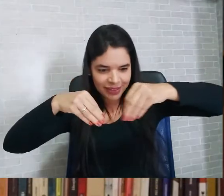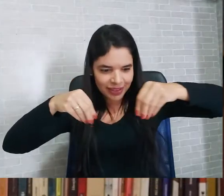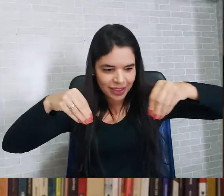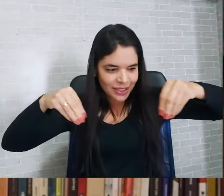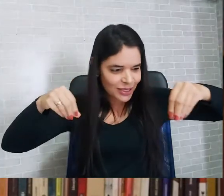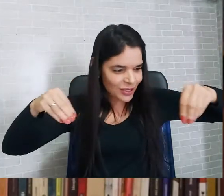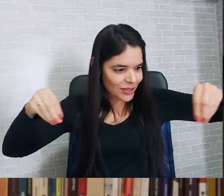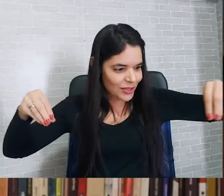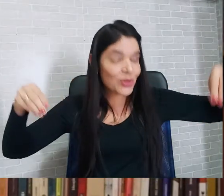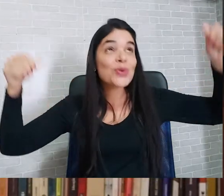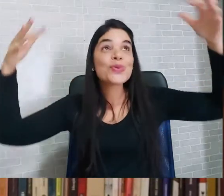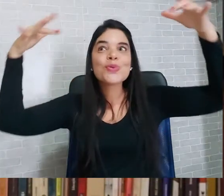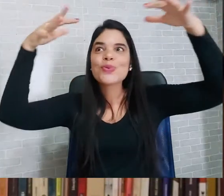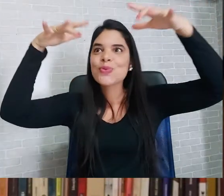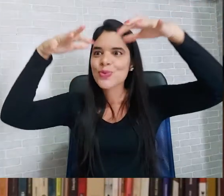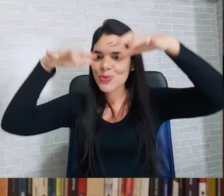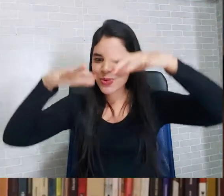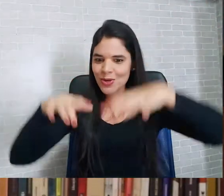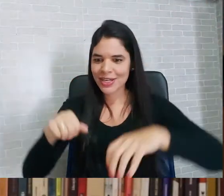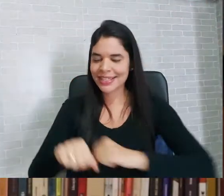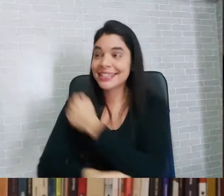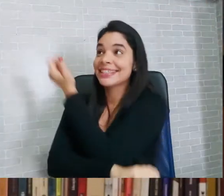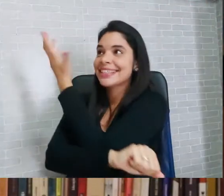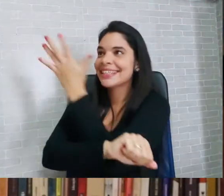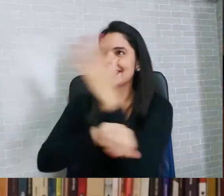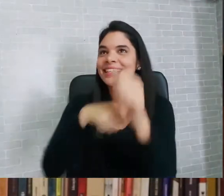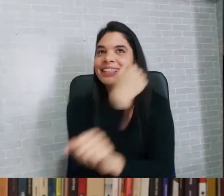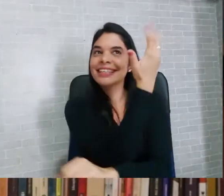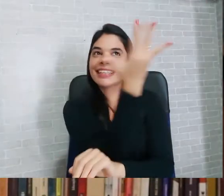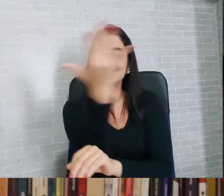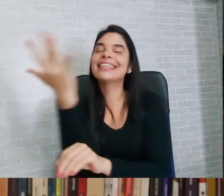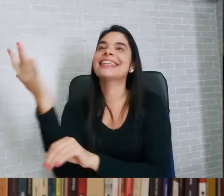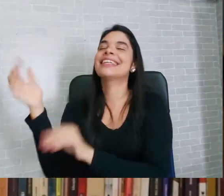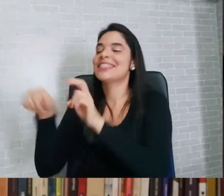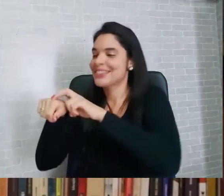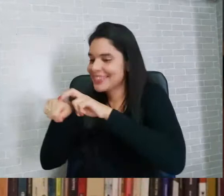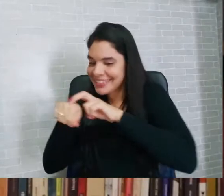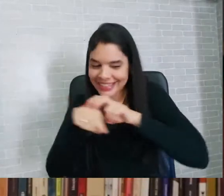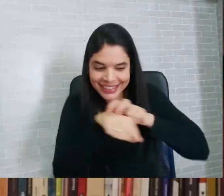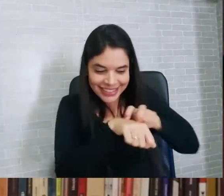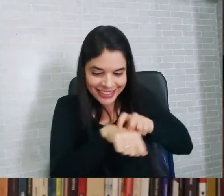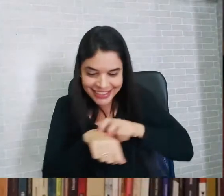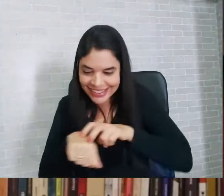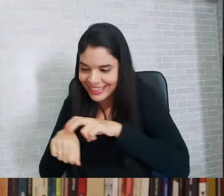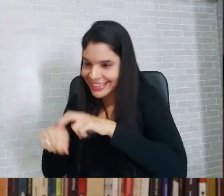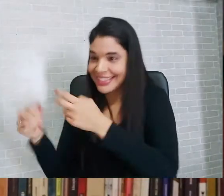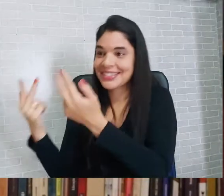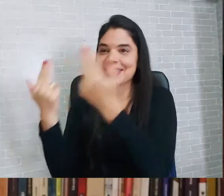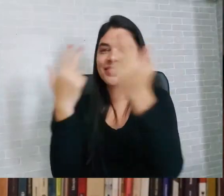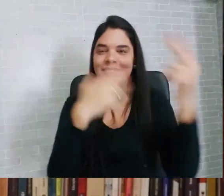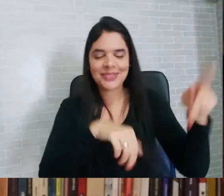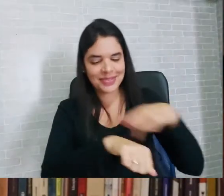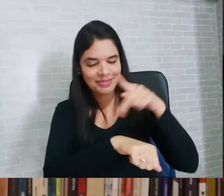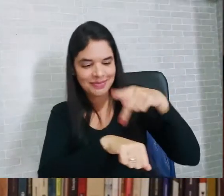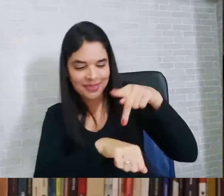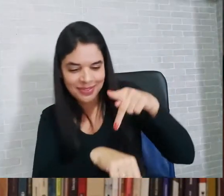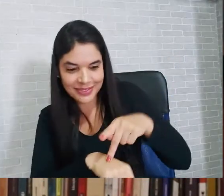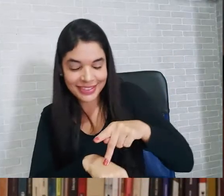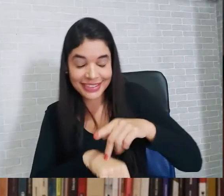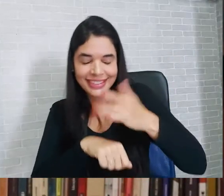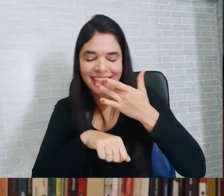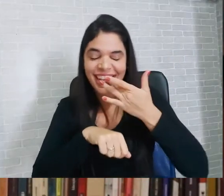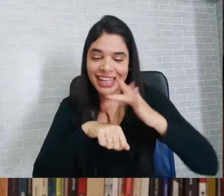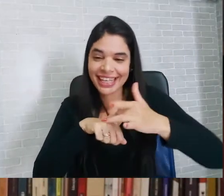hidras vasculares, verde mata equiparada à esmeralda, lá onde o mar é